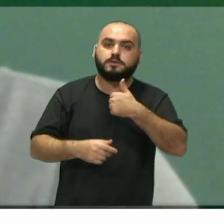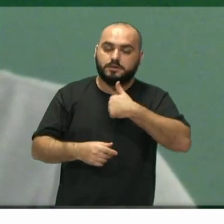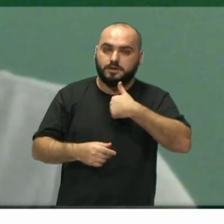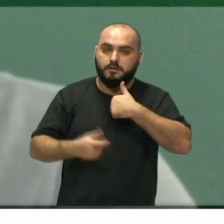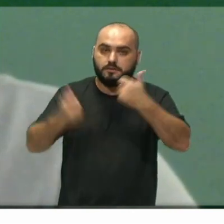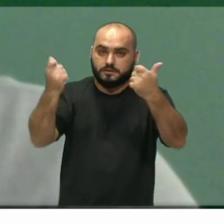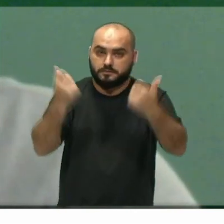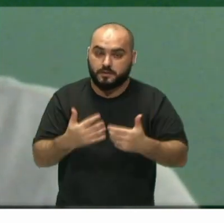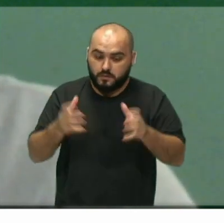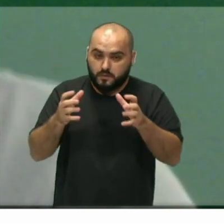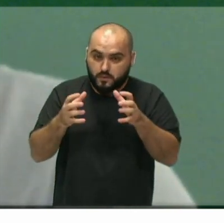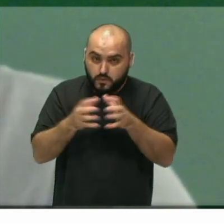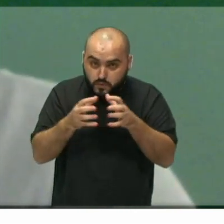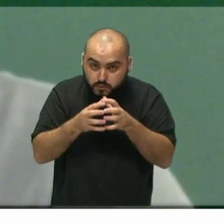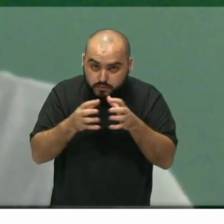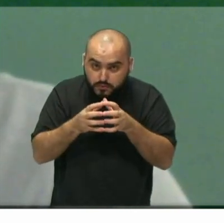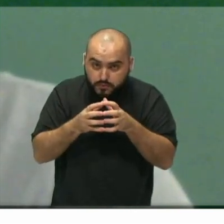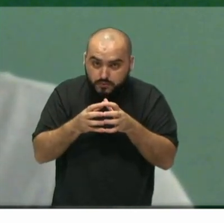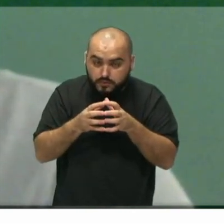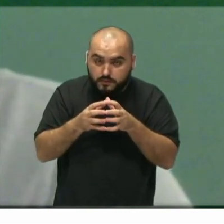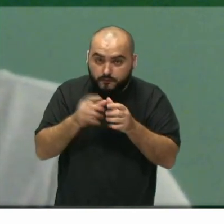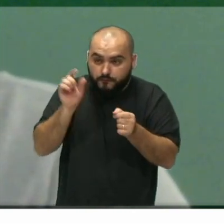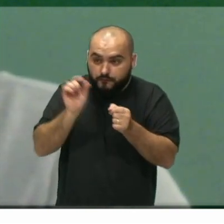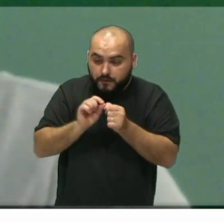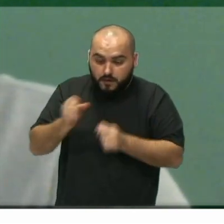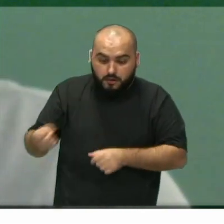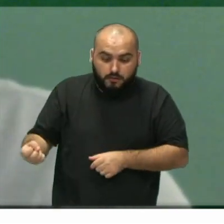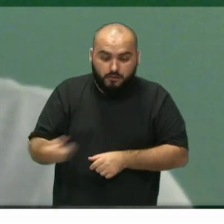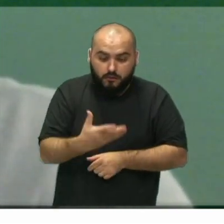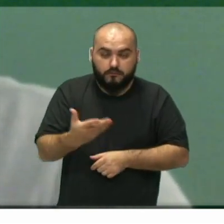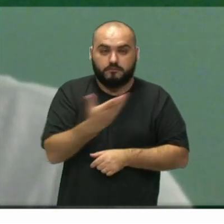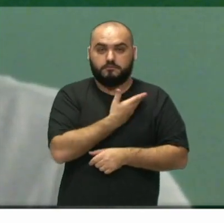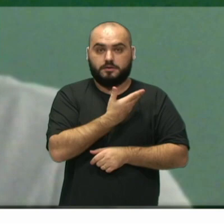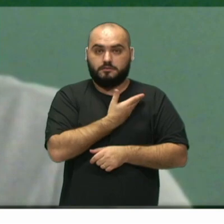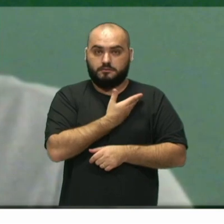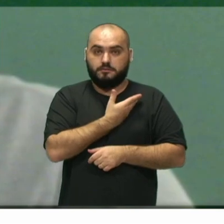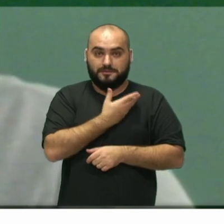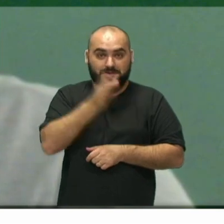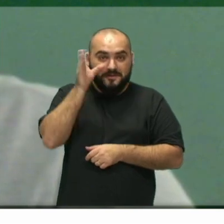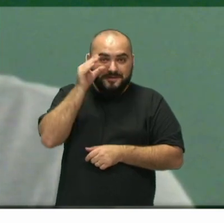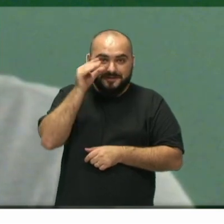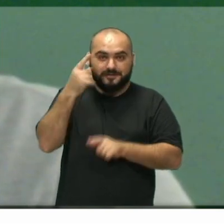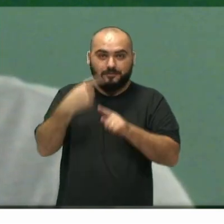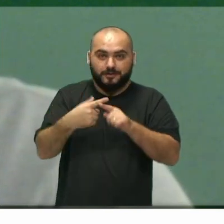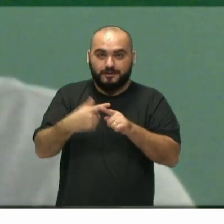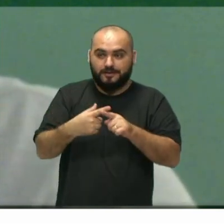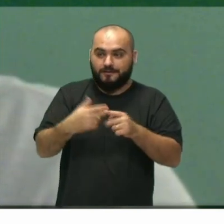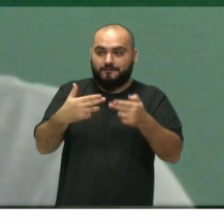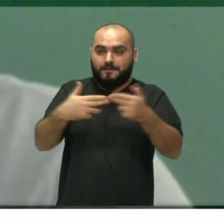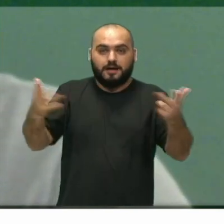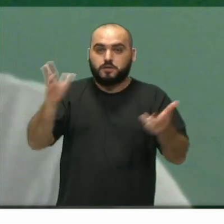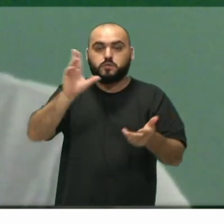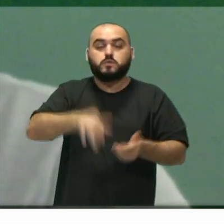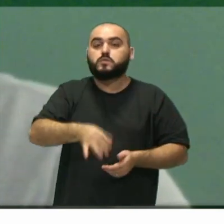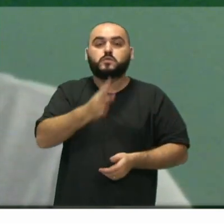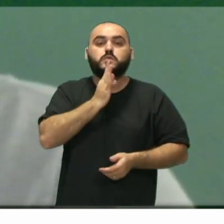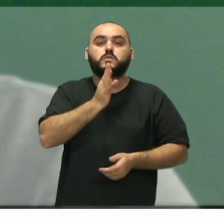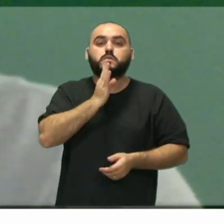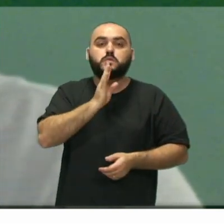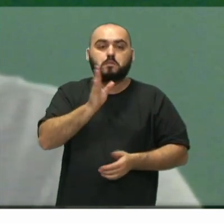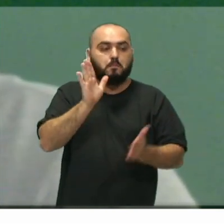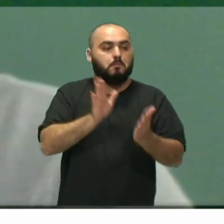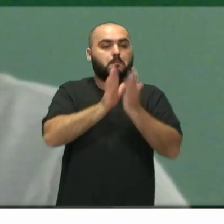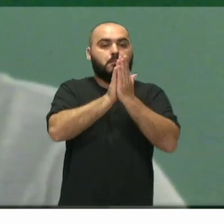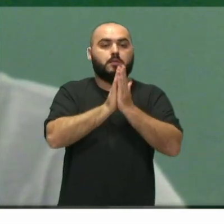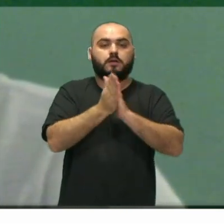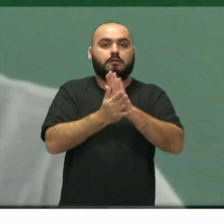que hoje é um grupo que a gente fez novos amigos, chega a ser curioso, porque a grande maioria de nós não se conhece pessoalmente,